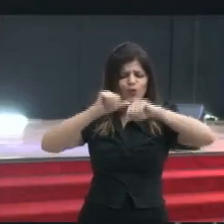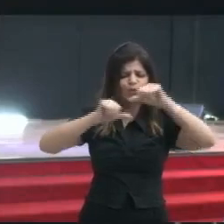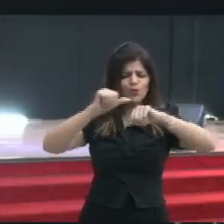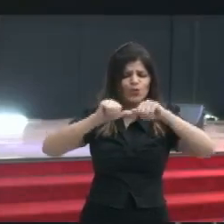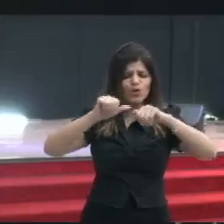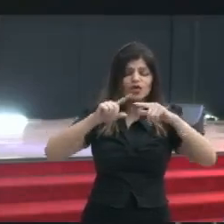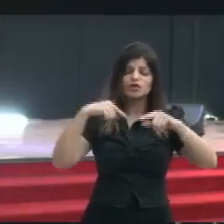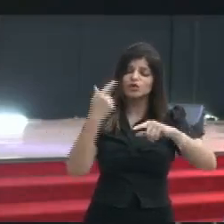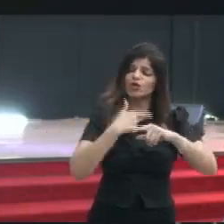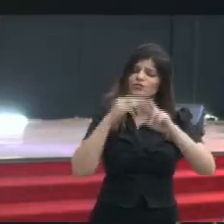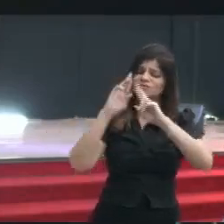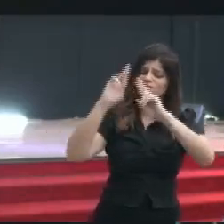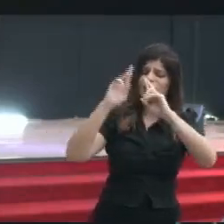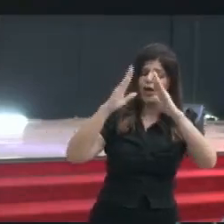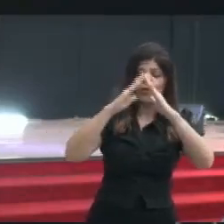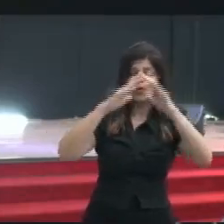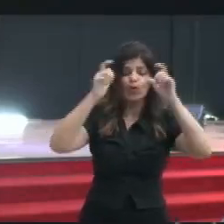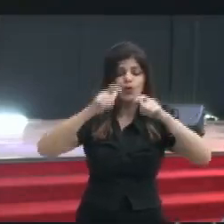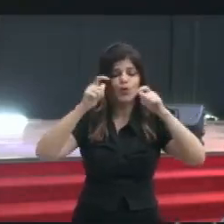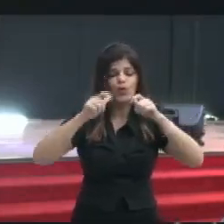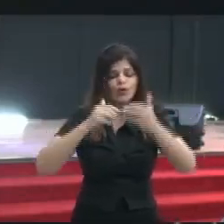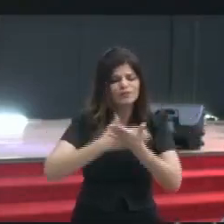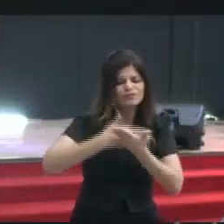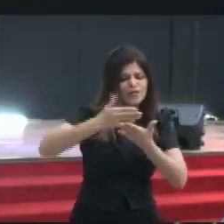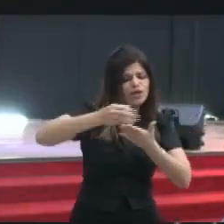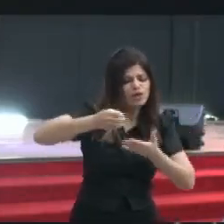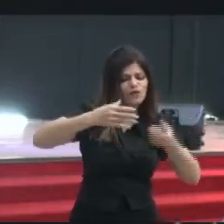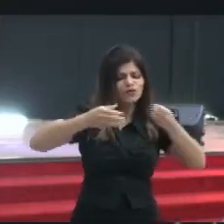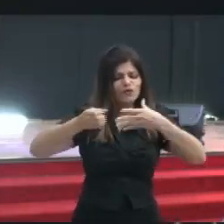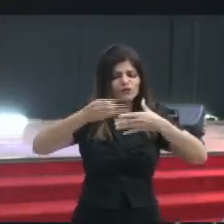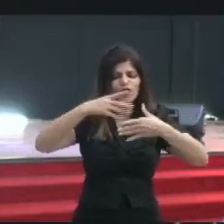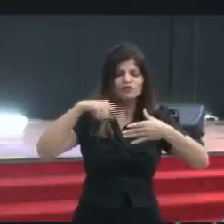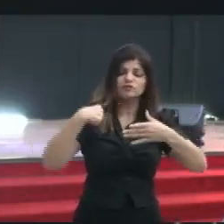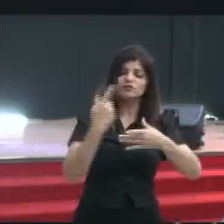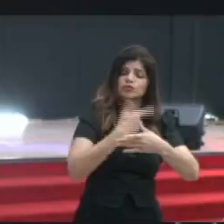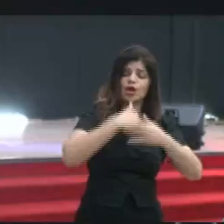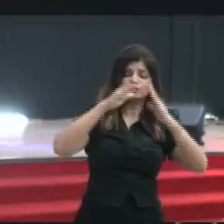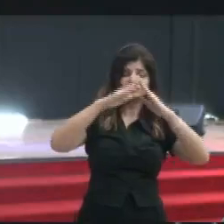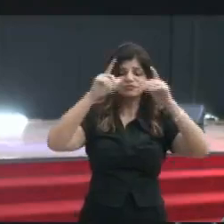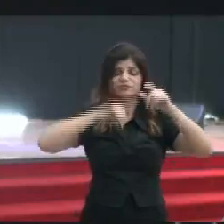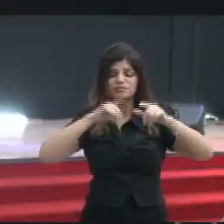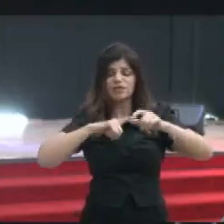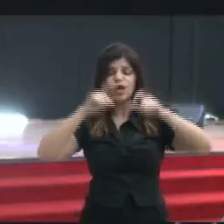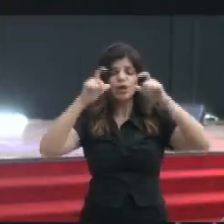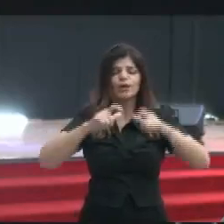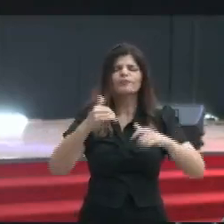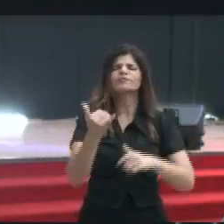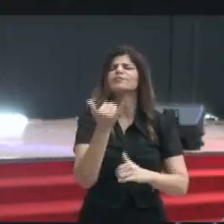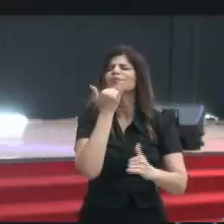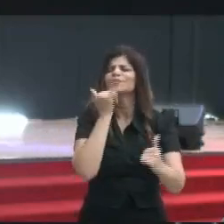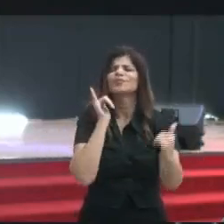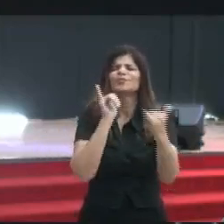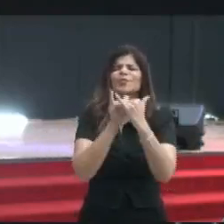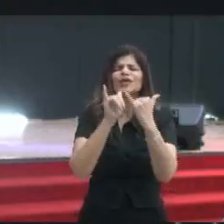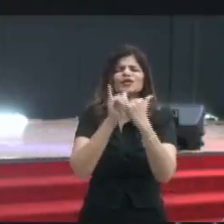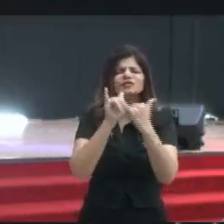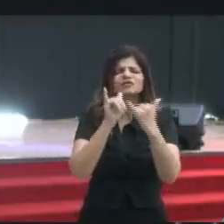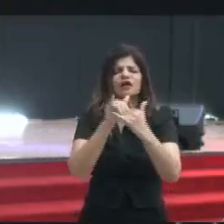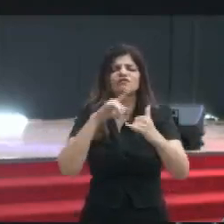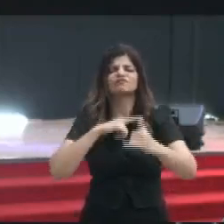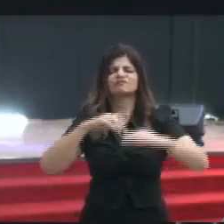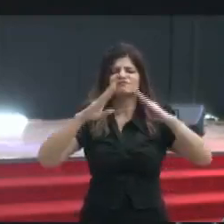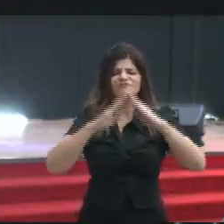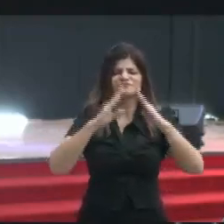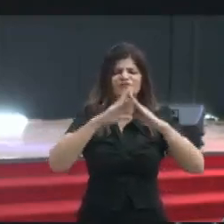restauração, que a nossa casa seja um lugar de recomeço, que a nossa casa seja um lugar de perdão, que a nossa casa seja um